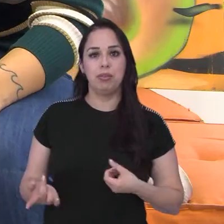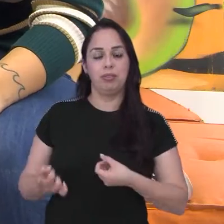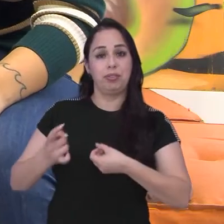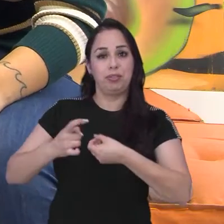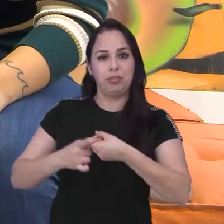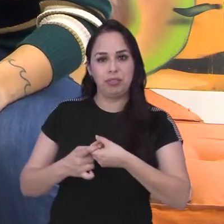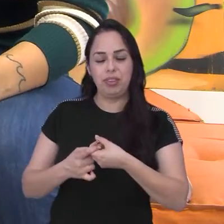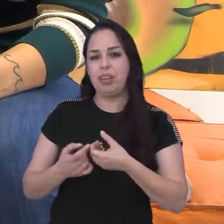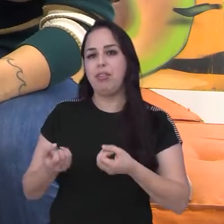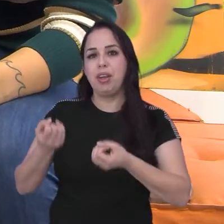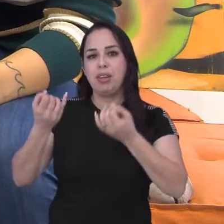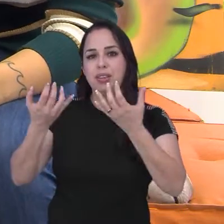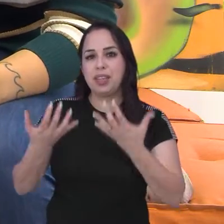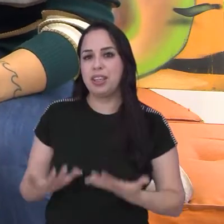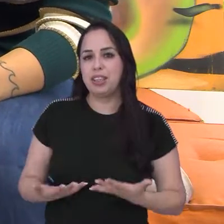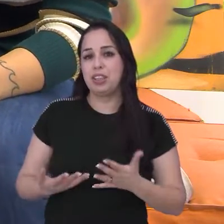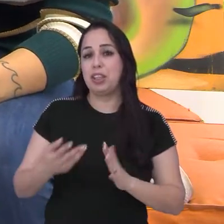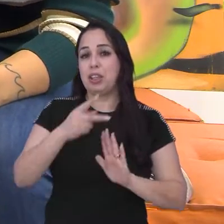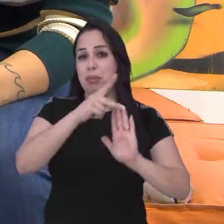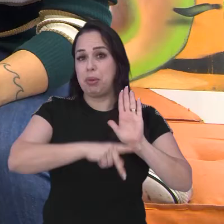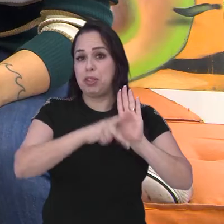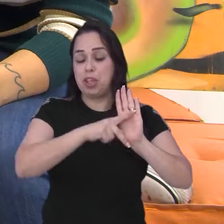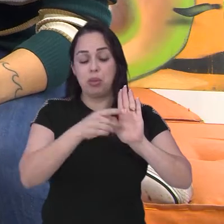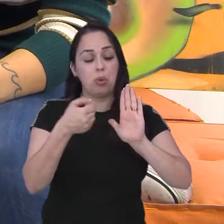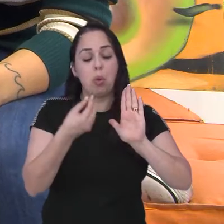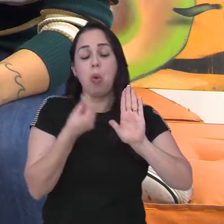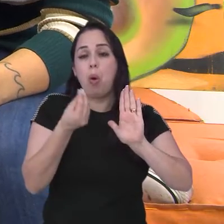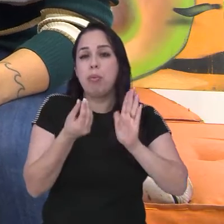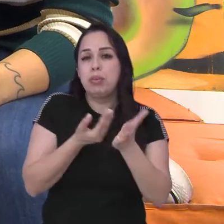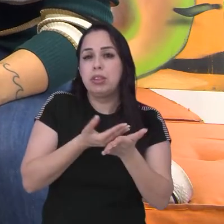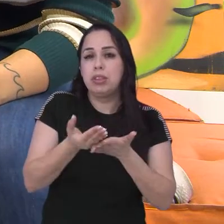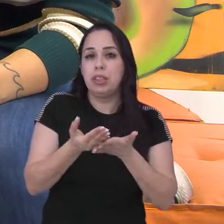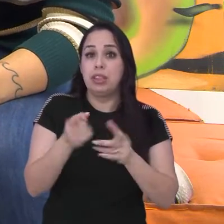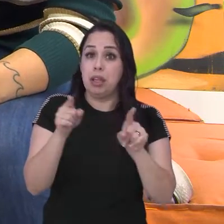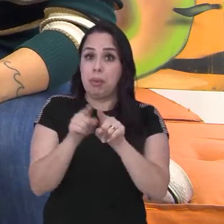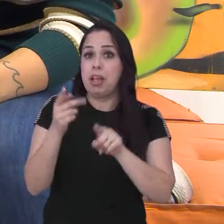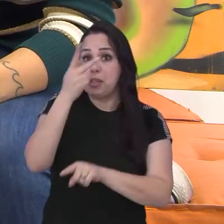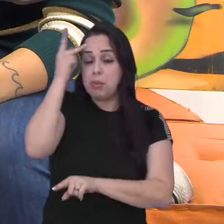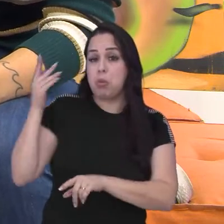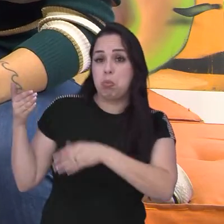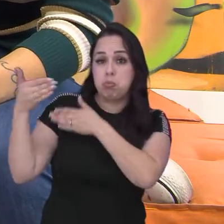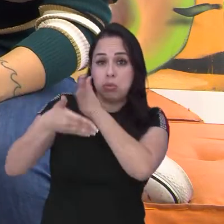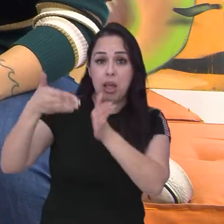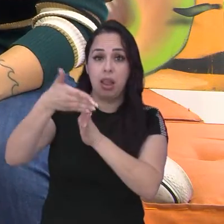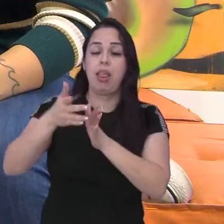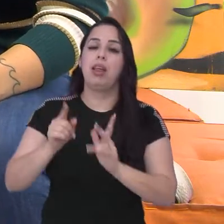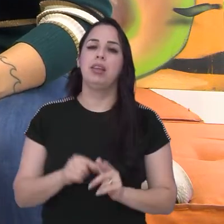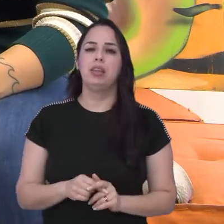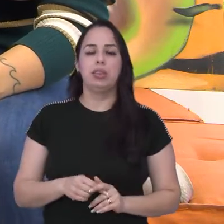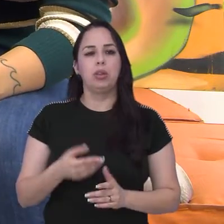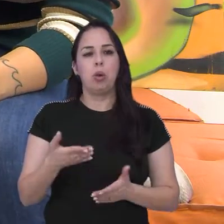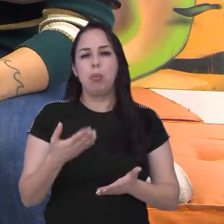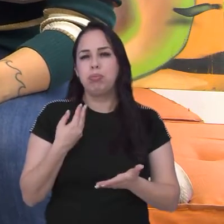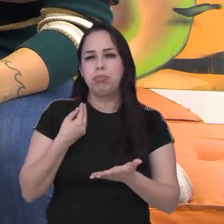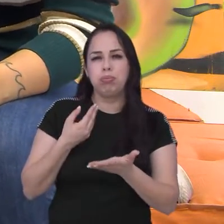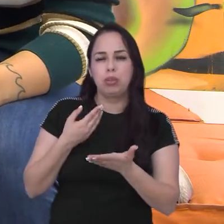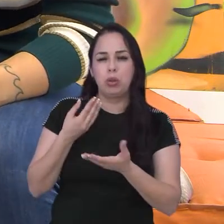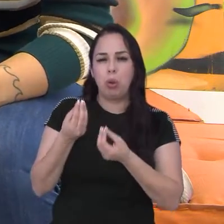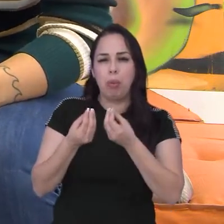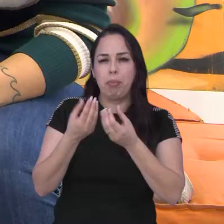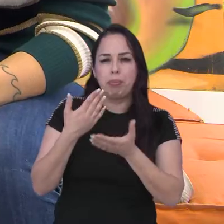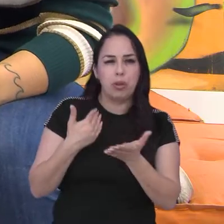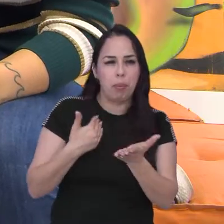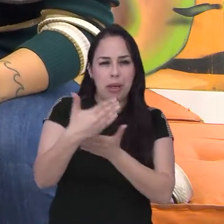agora a gente está de volta e a gente vai falar da história dos projetos, como que eles começaram e também falar para o pessoal participar. Beleza? Como que foi? Como você começou com